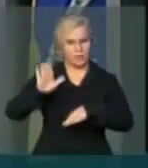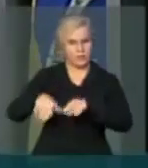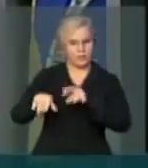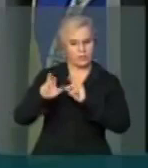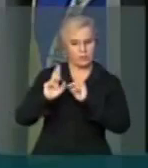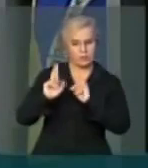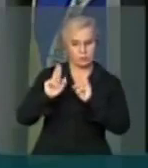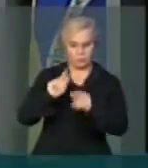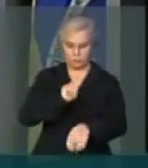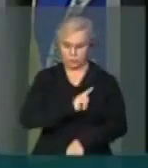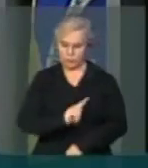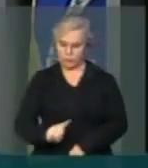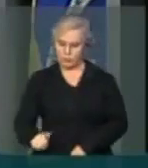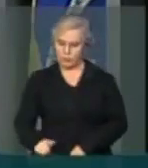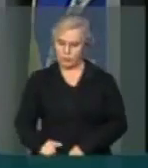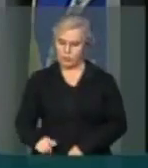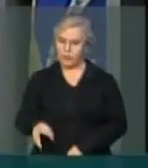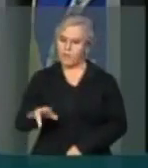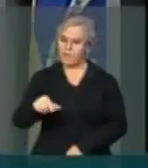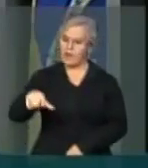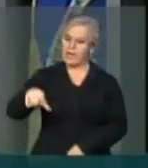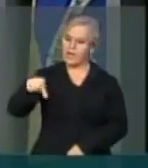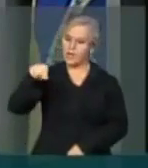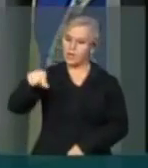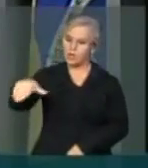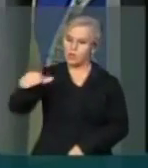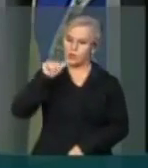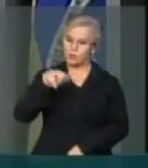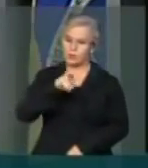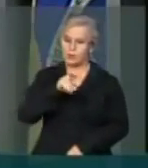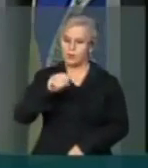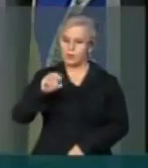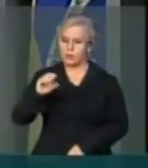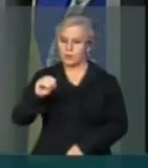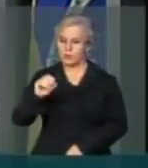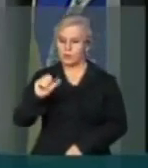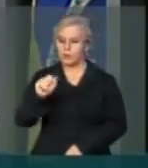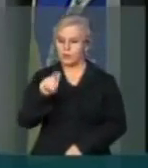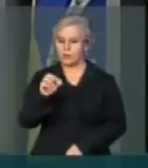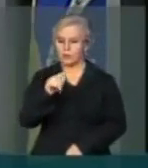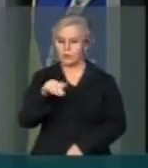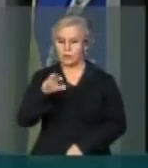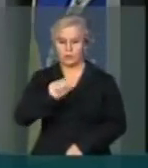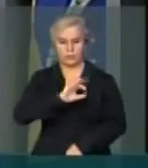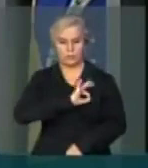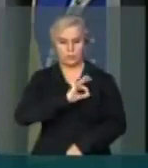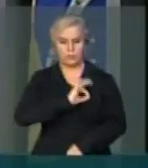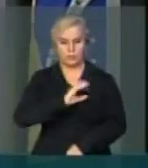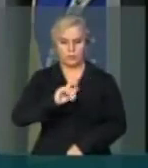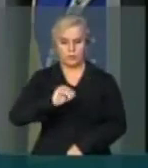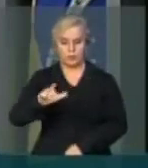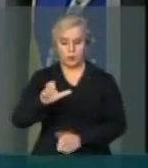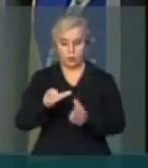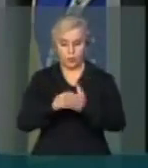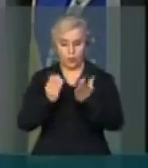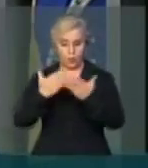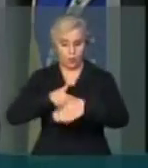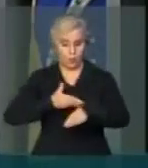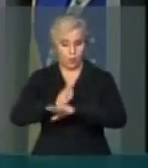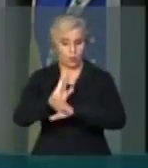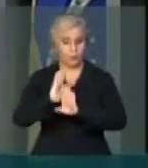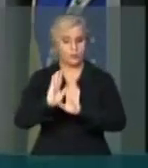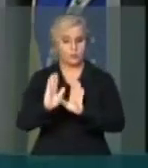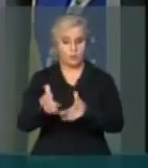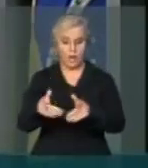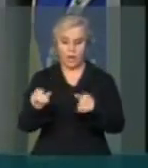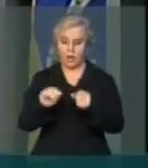que o governador possa nomear 500 agentes da Polícia Civil que já foram concursados, que já